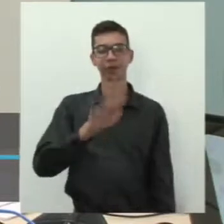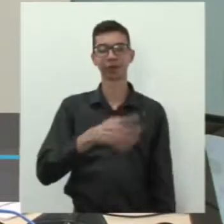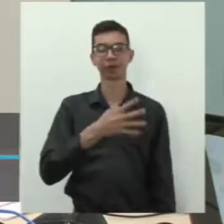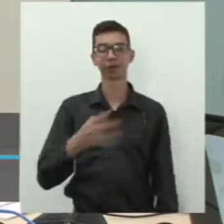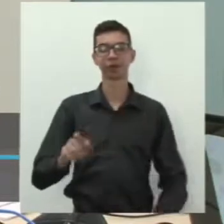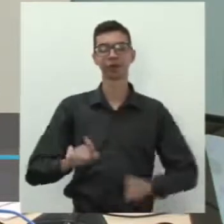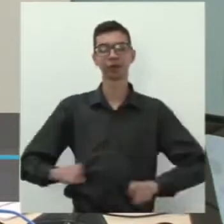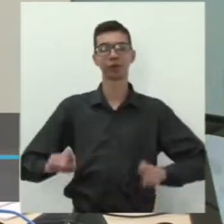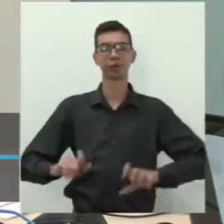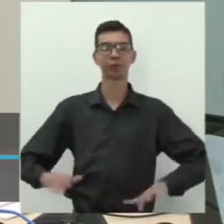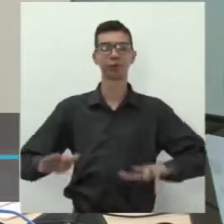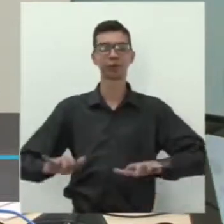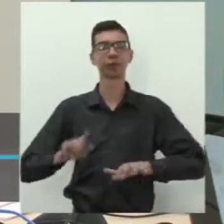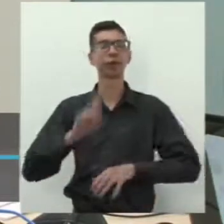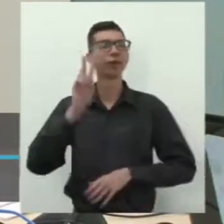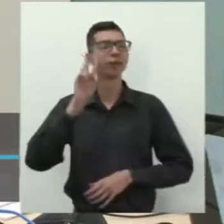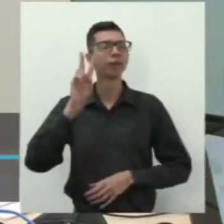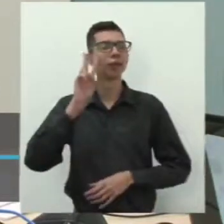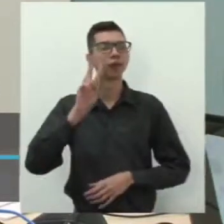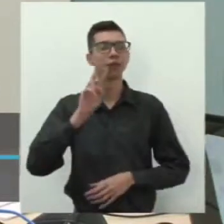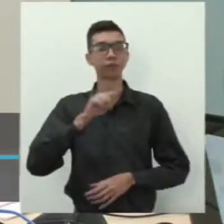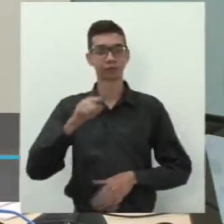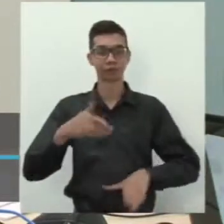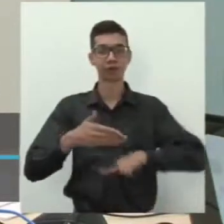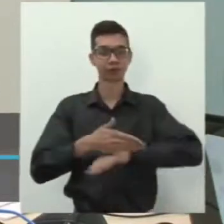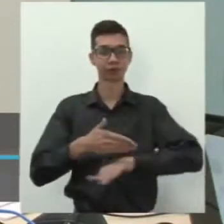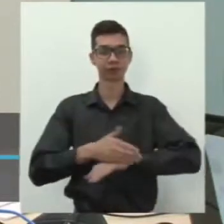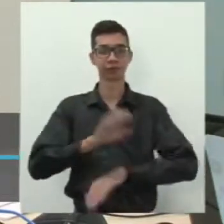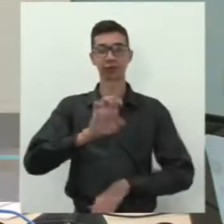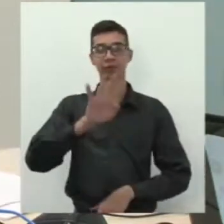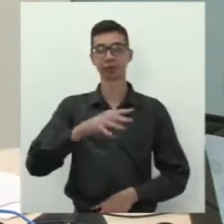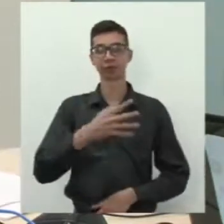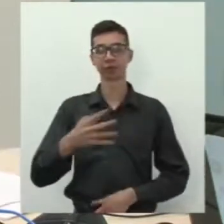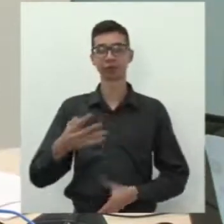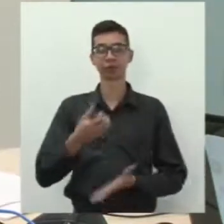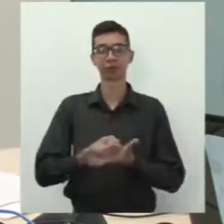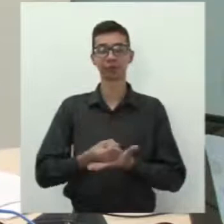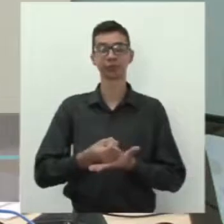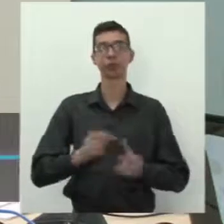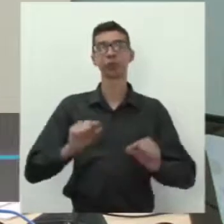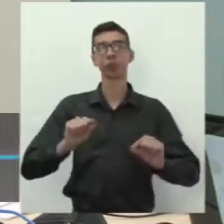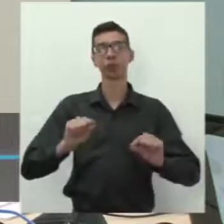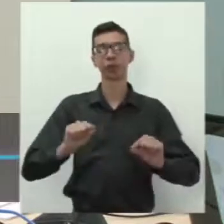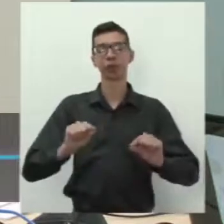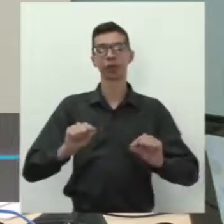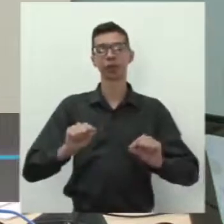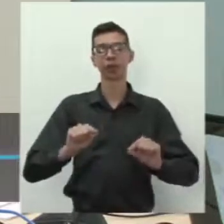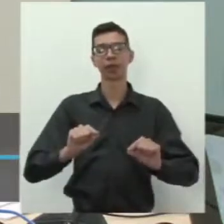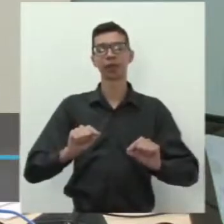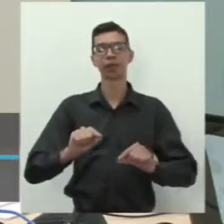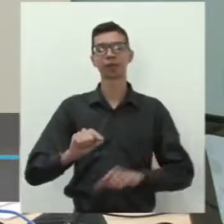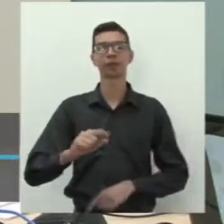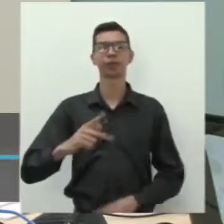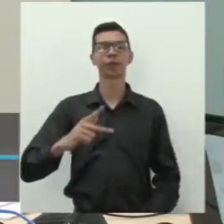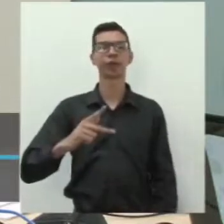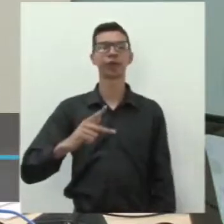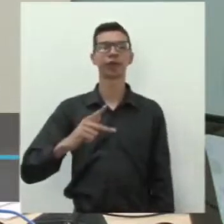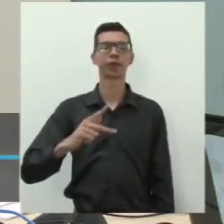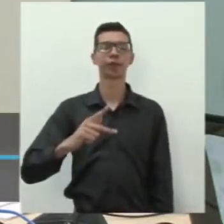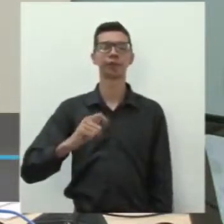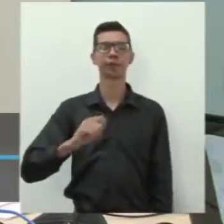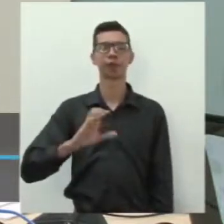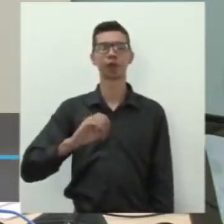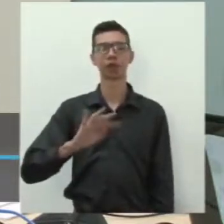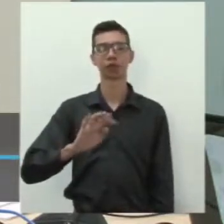que vocês têm acesso ao Excel instalável, né, que faz parte do pacote Office, que vocês podem instalar todinho, e consegue acessar o Excel também do